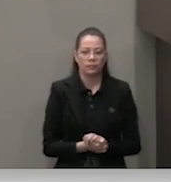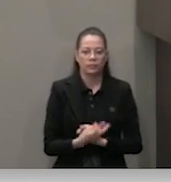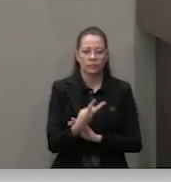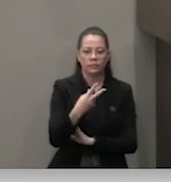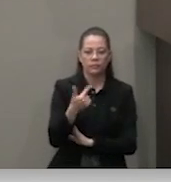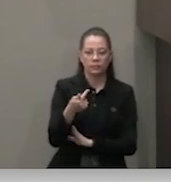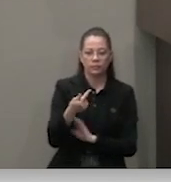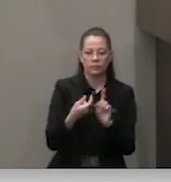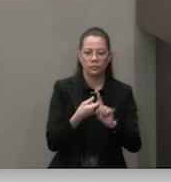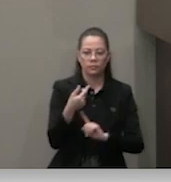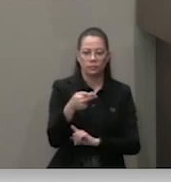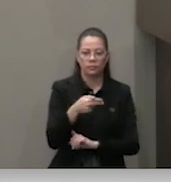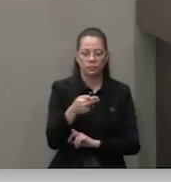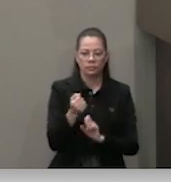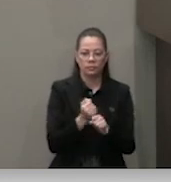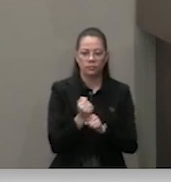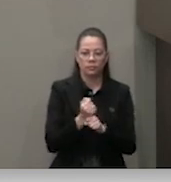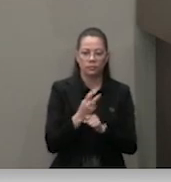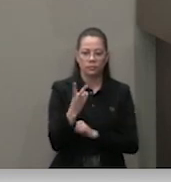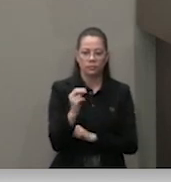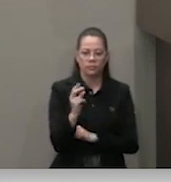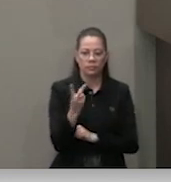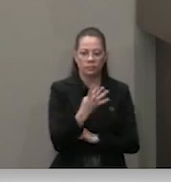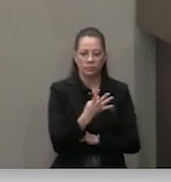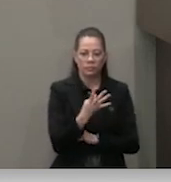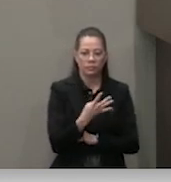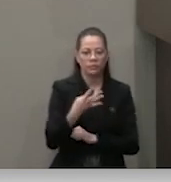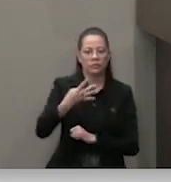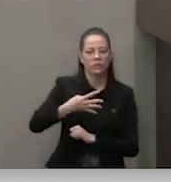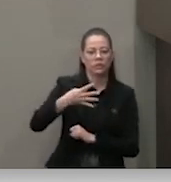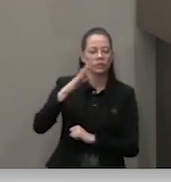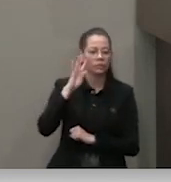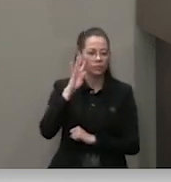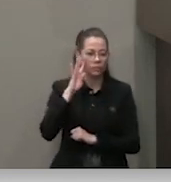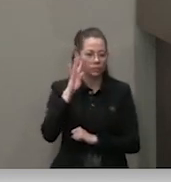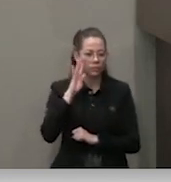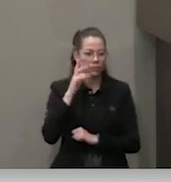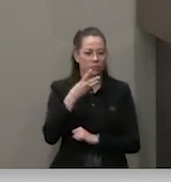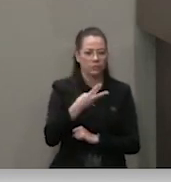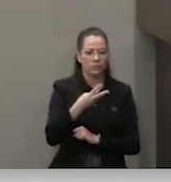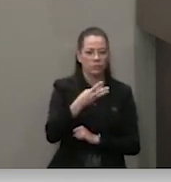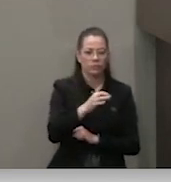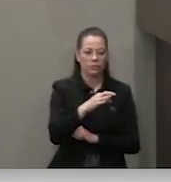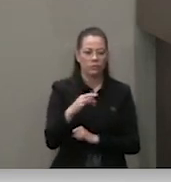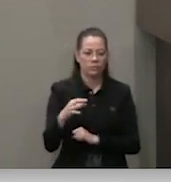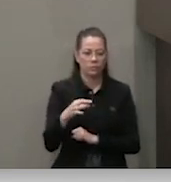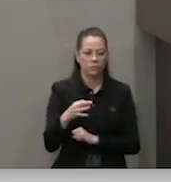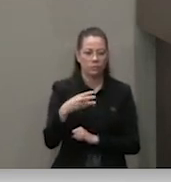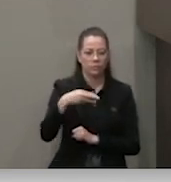27 de novembro de 2024 quarta-feira 15:13